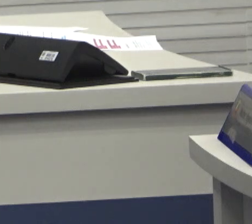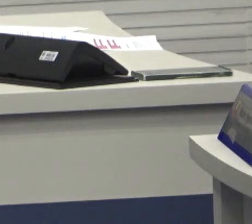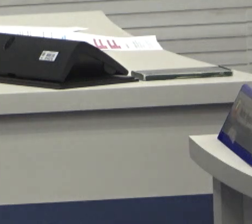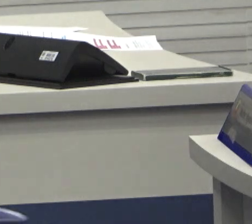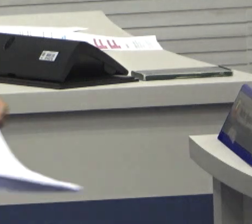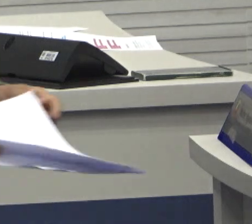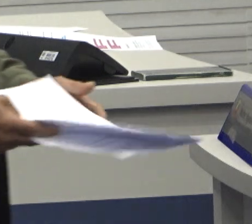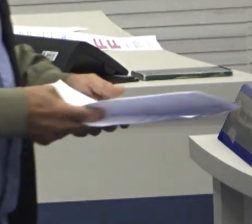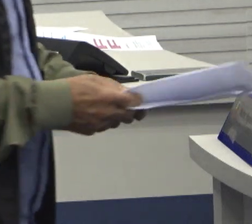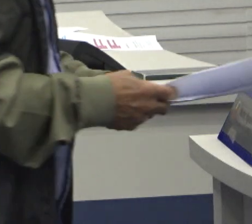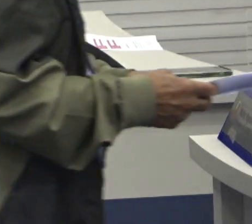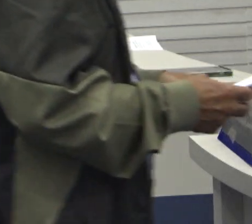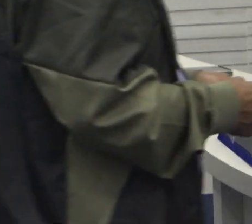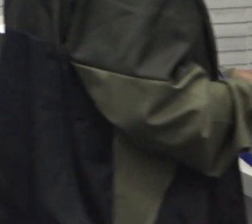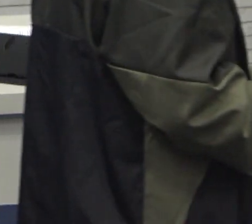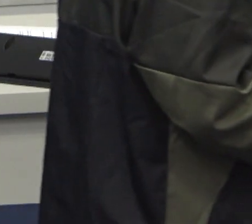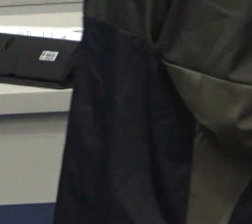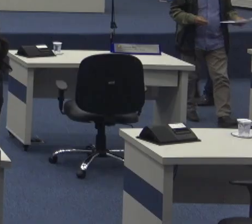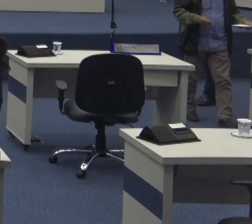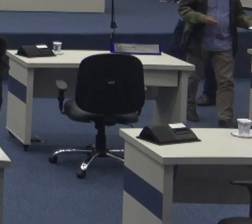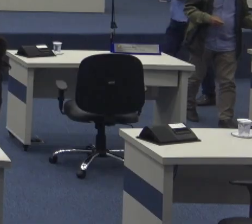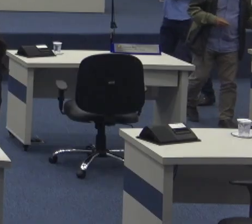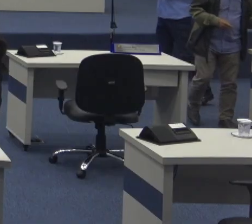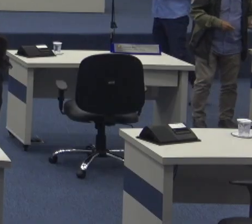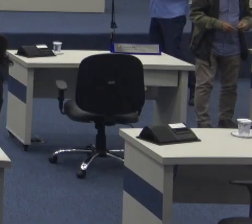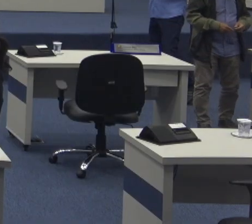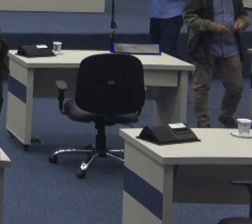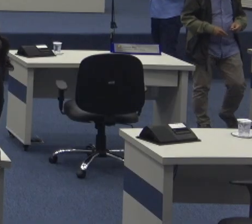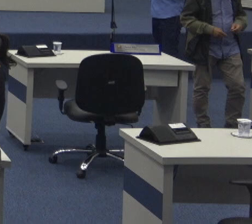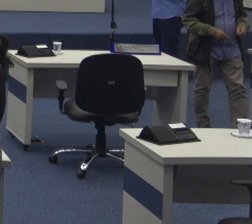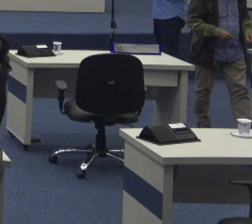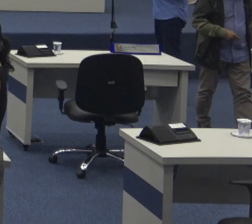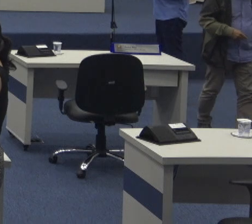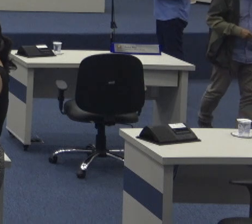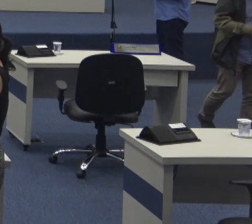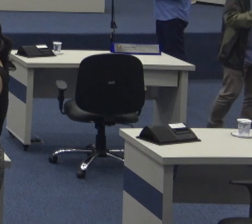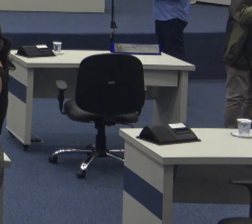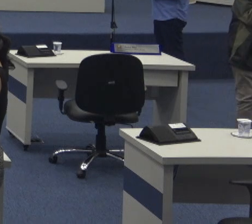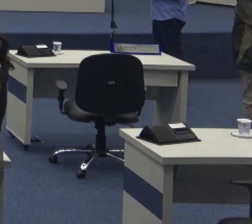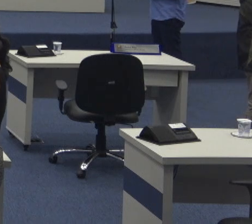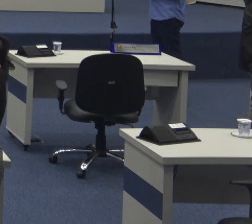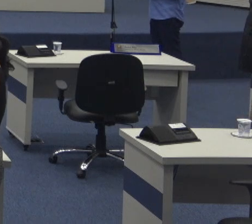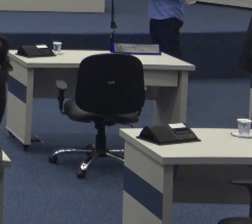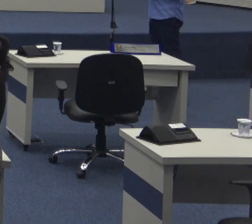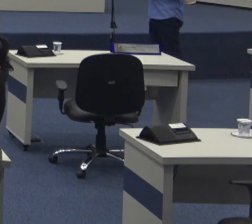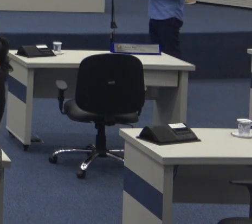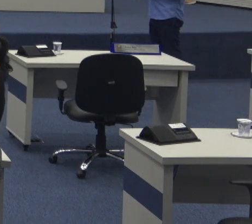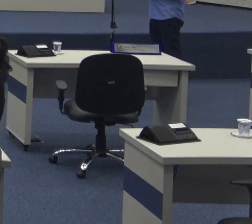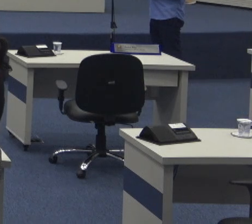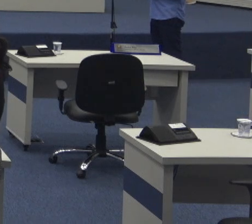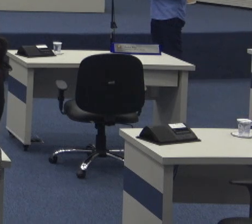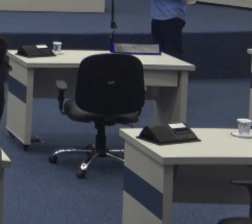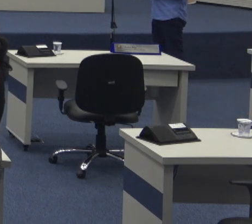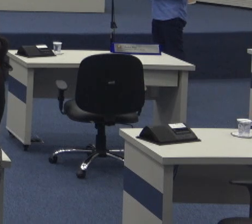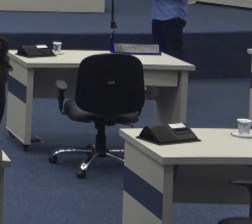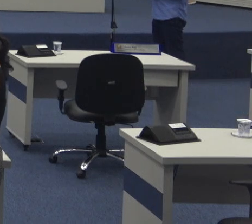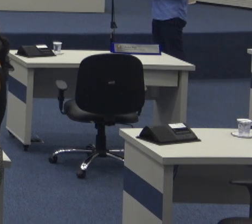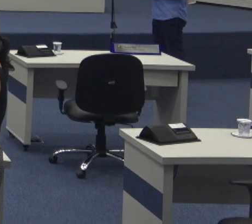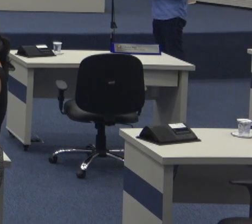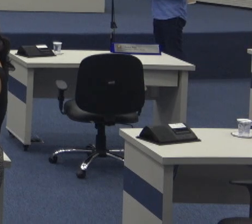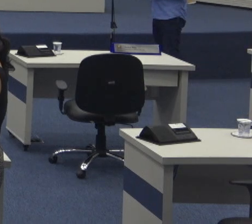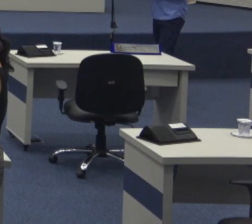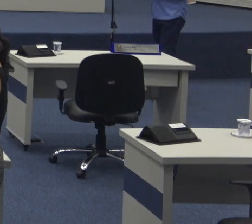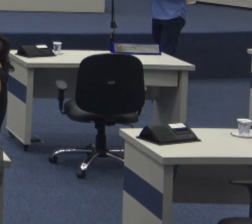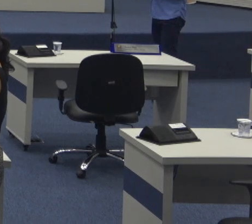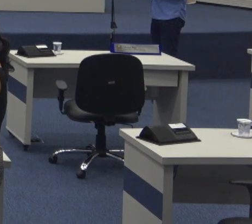obrigado. Senhor presidente, questão de ordem, por favor. Questão de ordem, vereador Roberto Chagas, por tempo de 1 minuto. Senhor presidente, boa